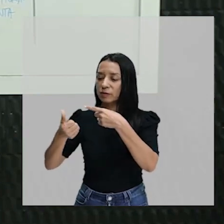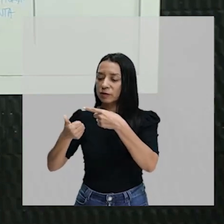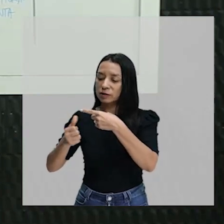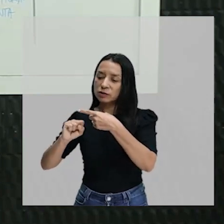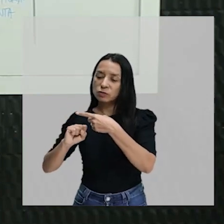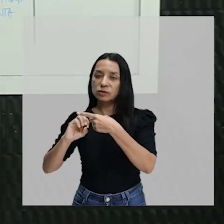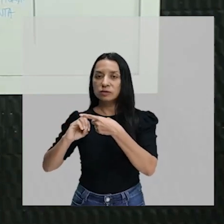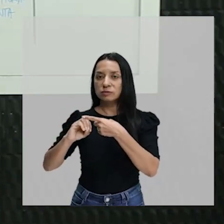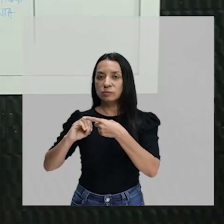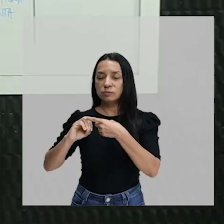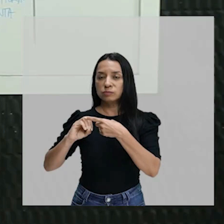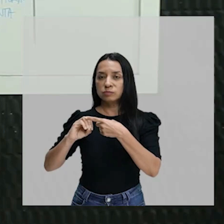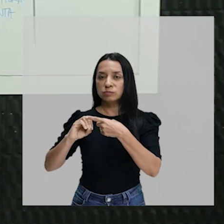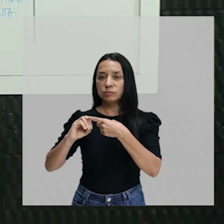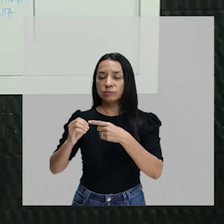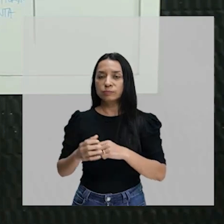180